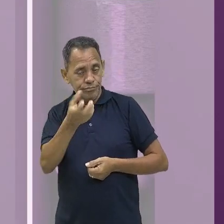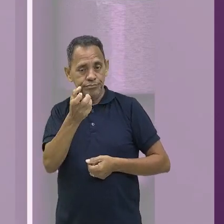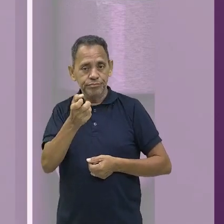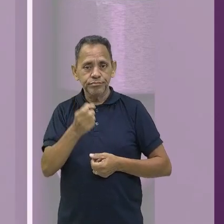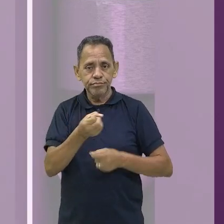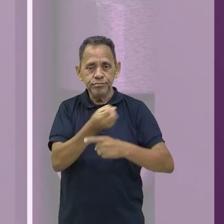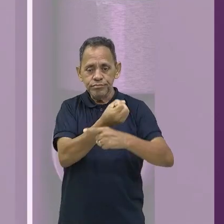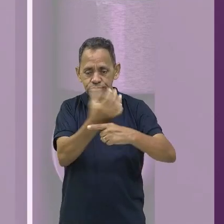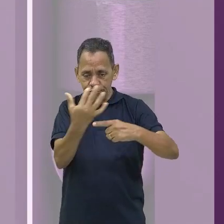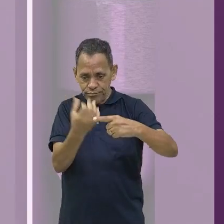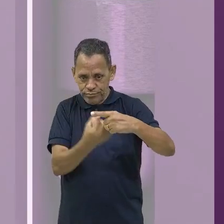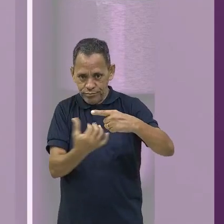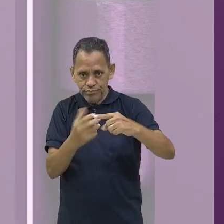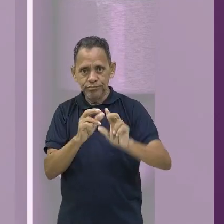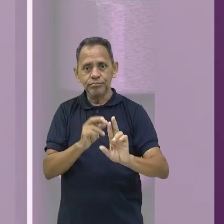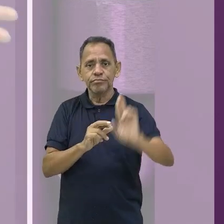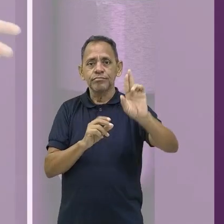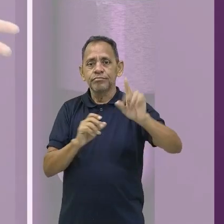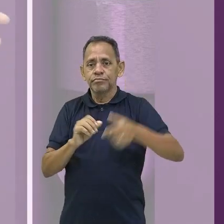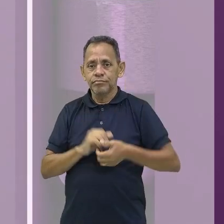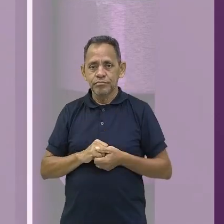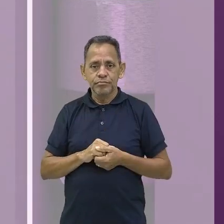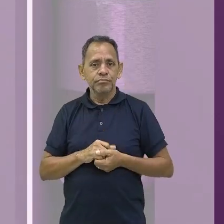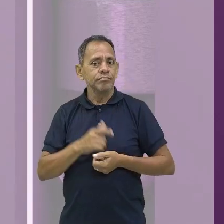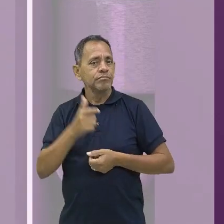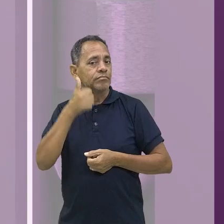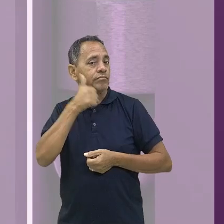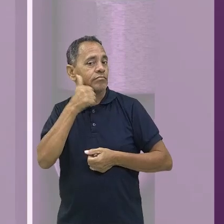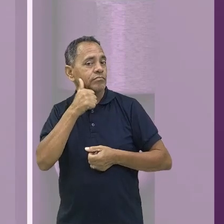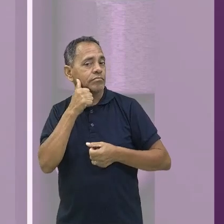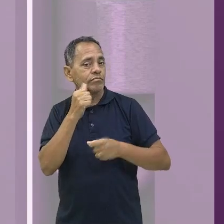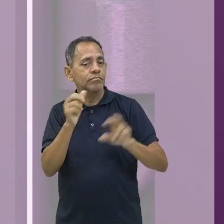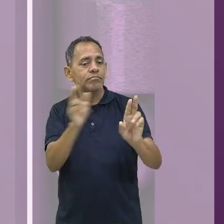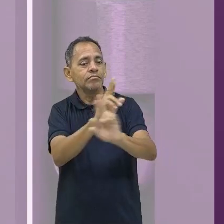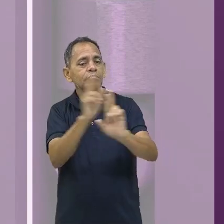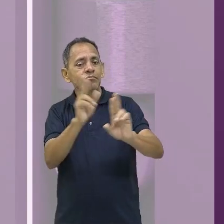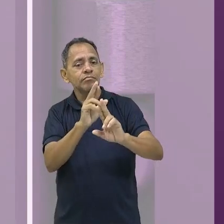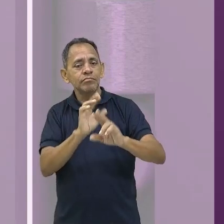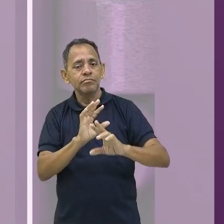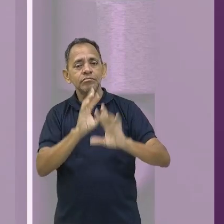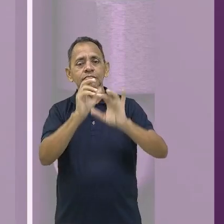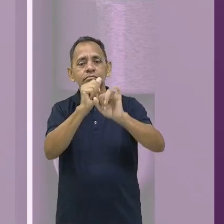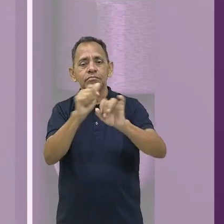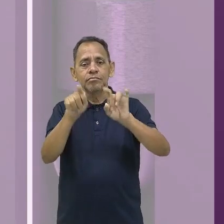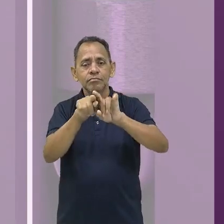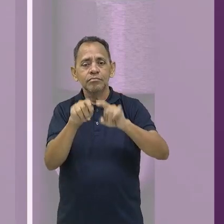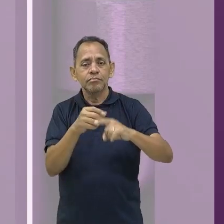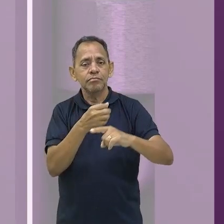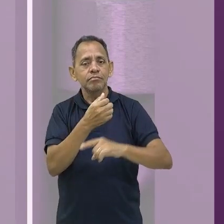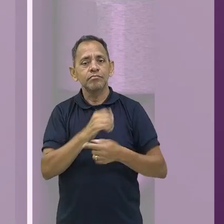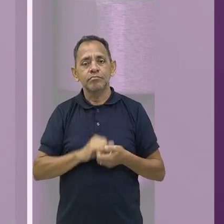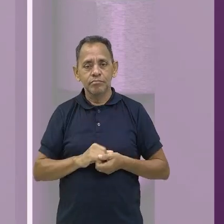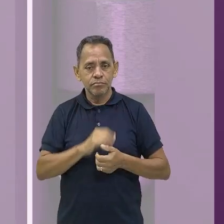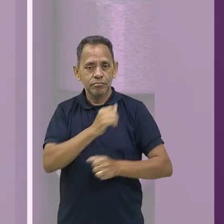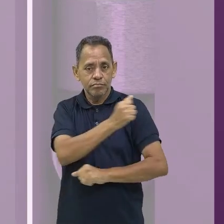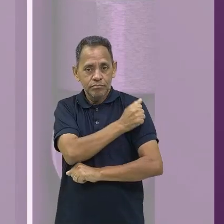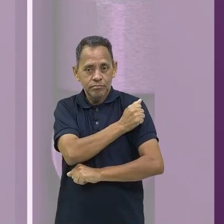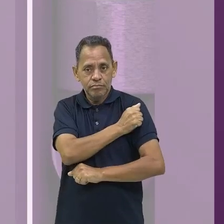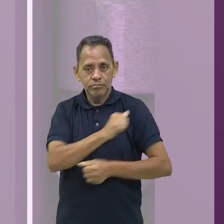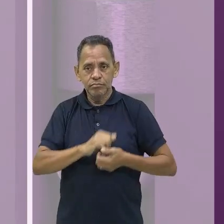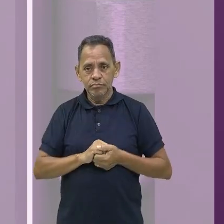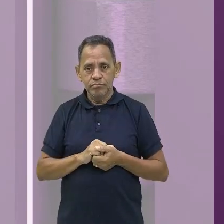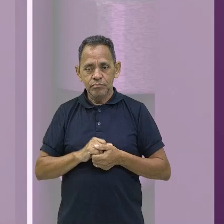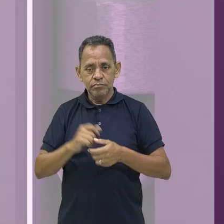razão de meninas em relação ao total de alunos. Então, eu vou escrever de outra forma. Eu vou